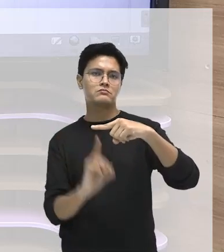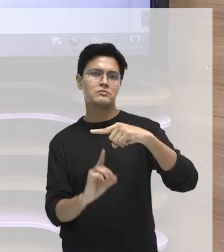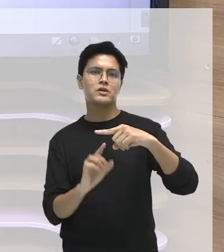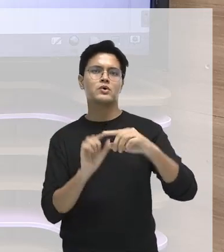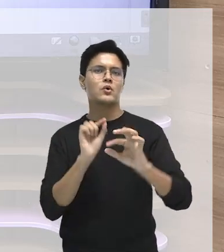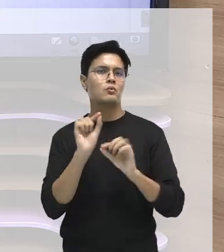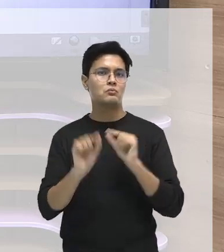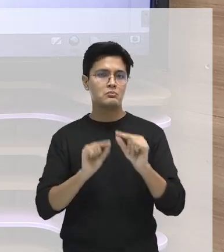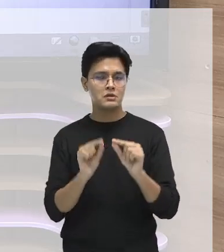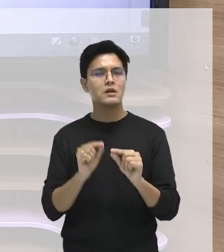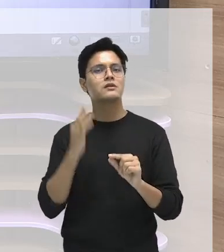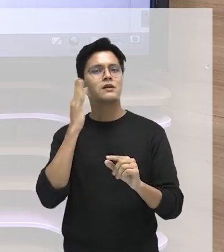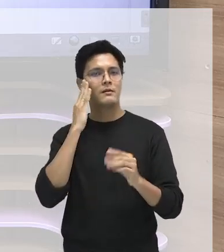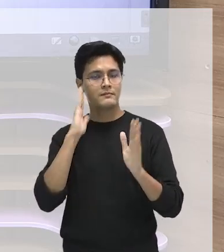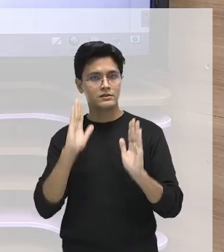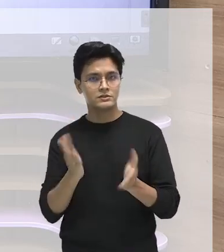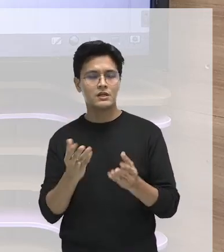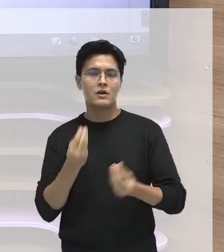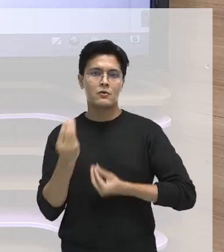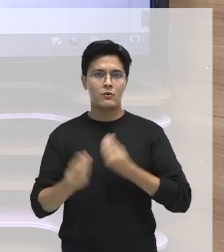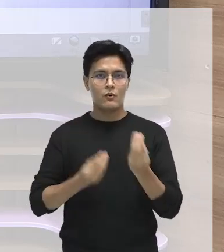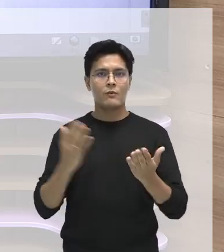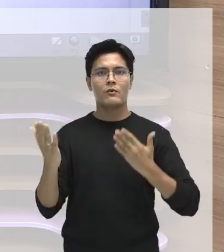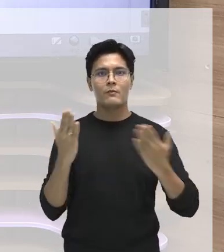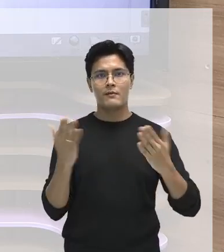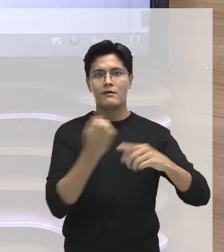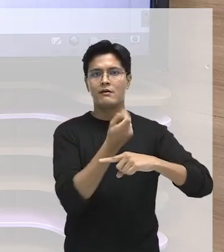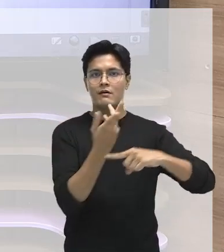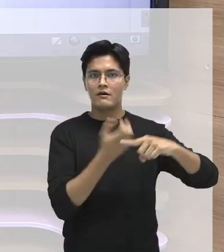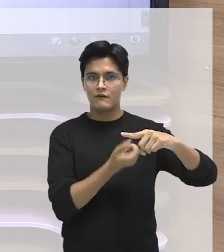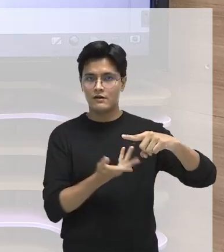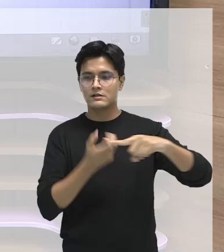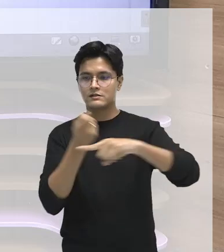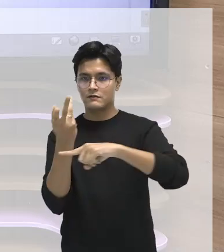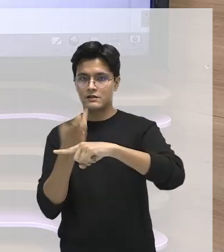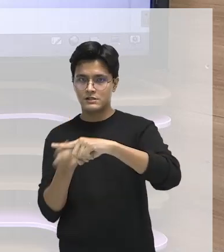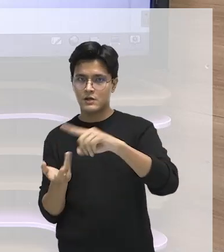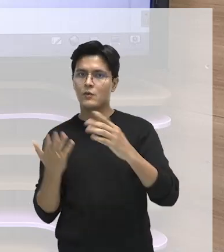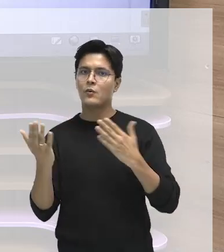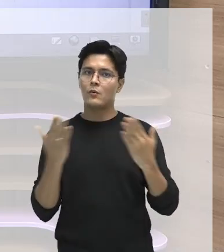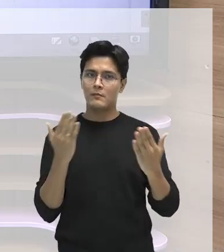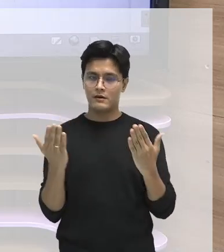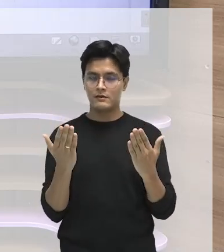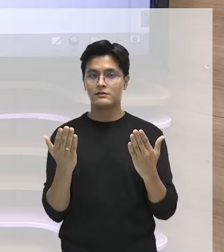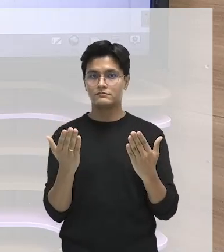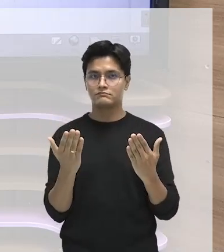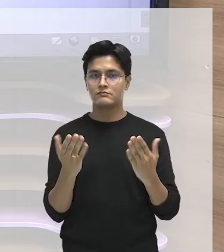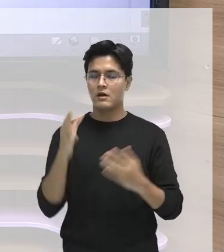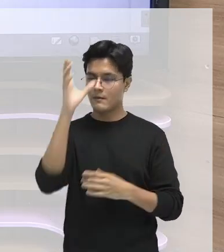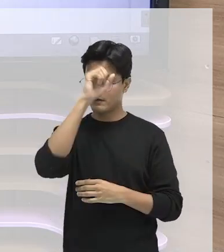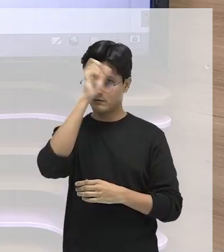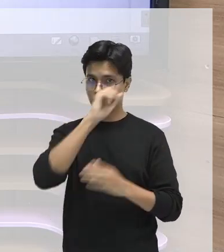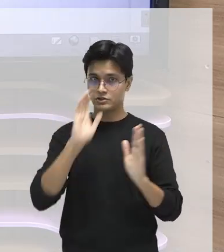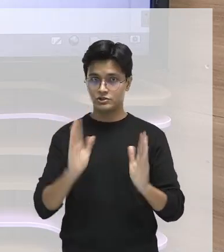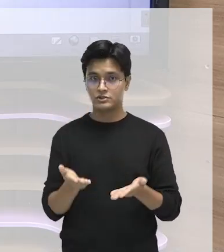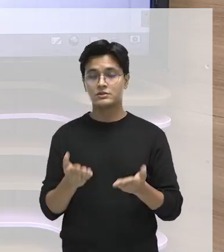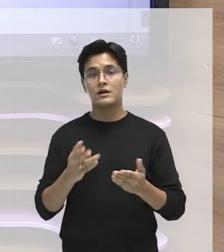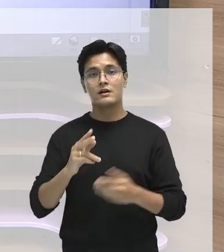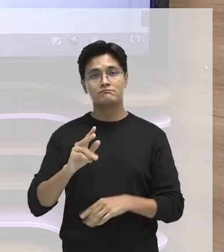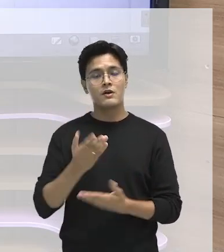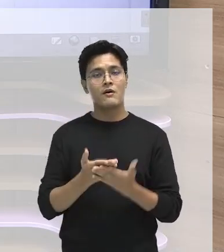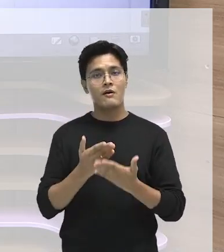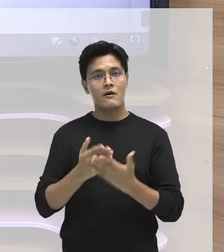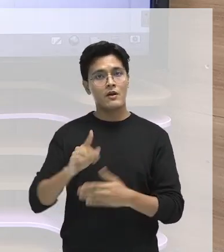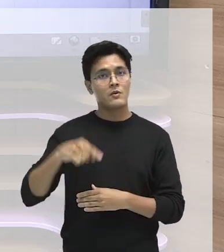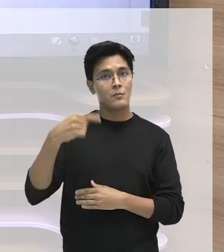Vimos também como que a gente consegue comparar duas frações para saber quem é maior que outra, tá? E nas nossas próximas